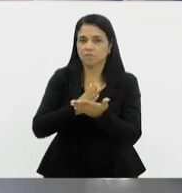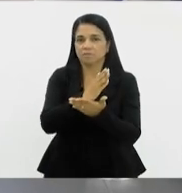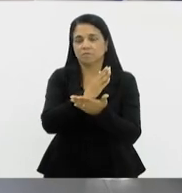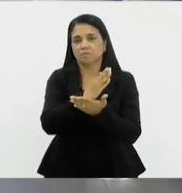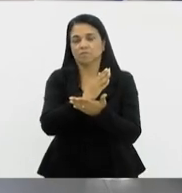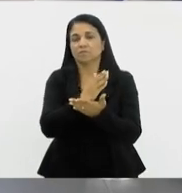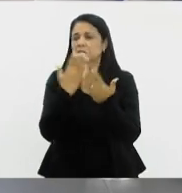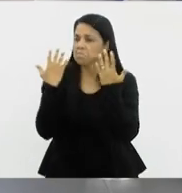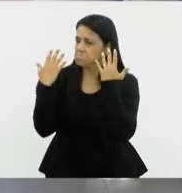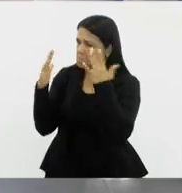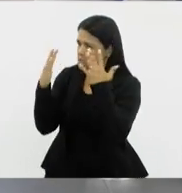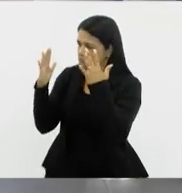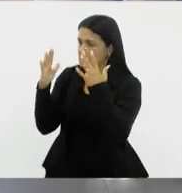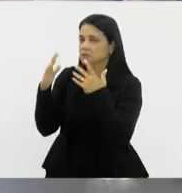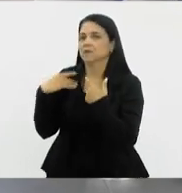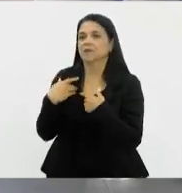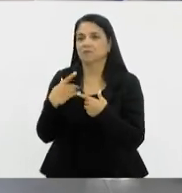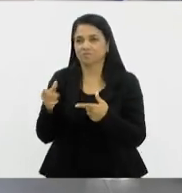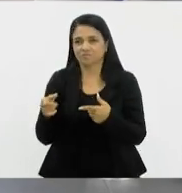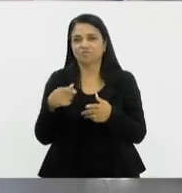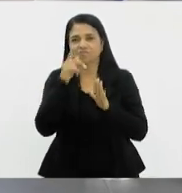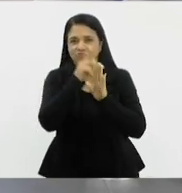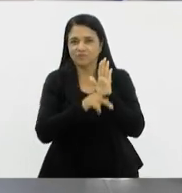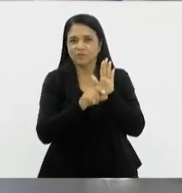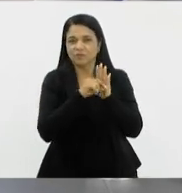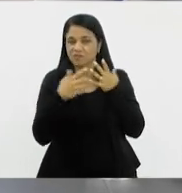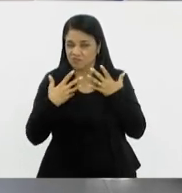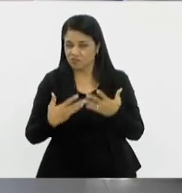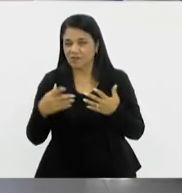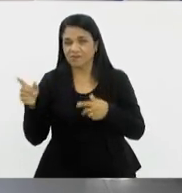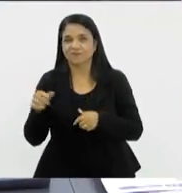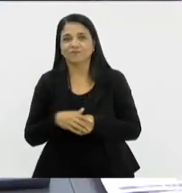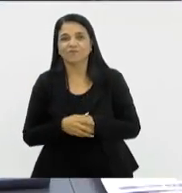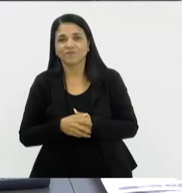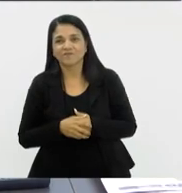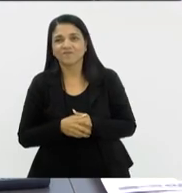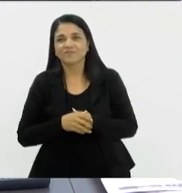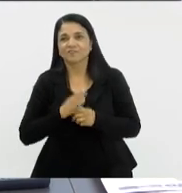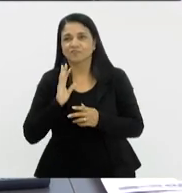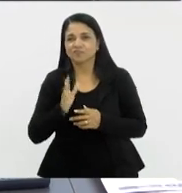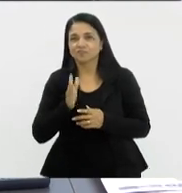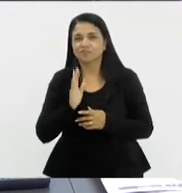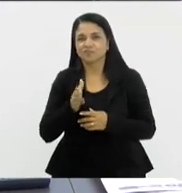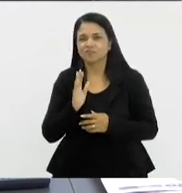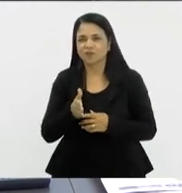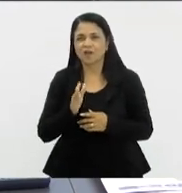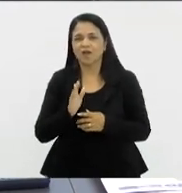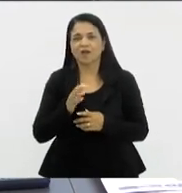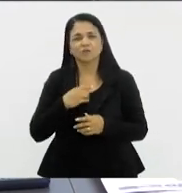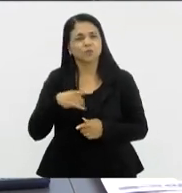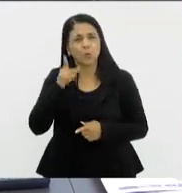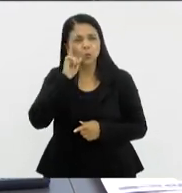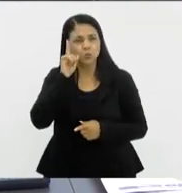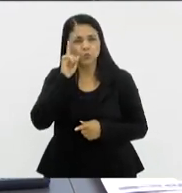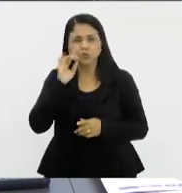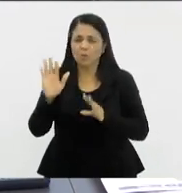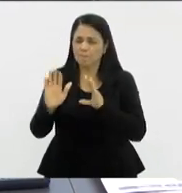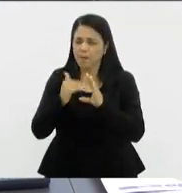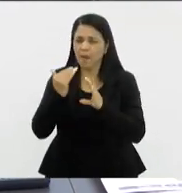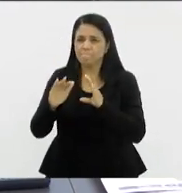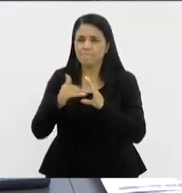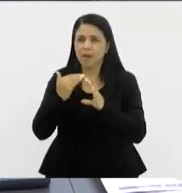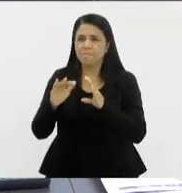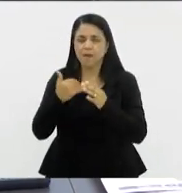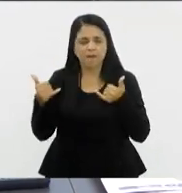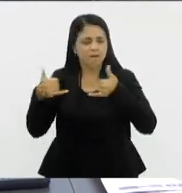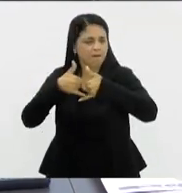Parabenizar os autores aí, que de fato isso é muito chato. Presidente, bem, é rotina já. Inferno isso. É rotina. Todo dia